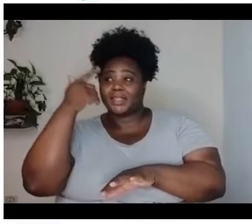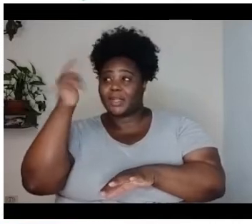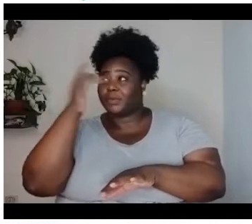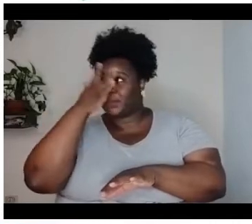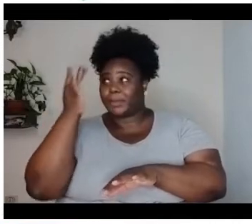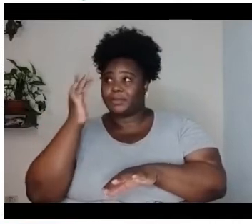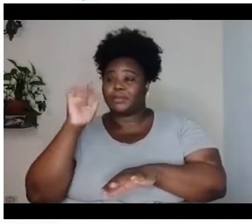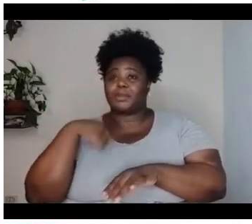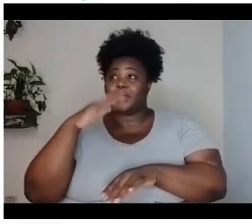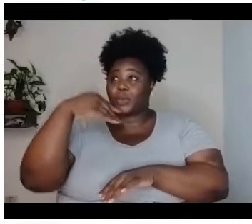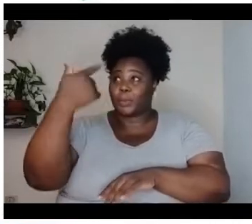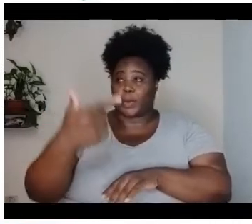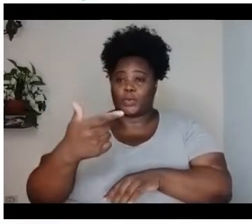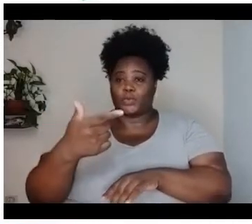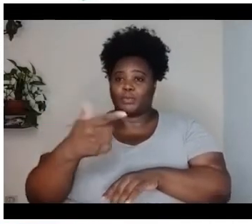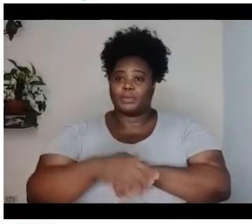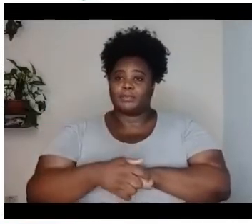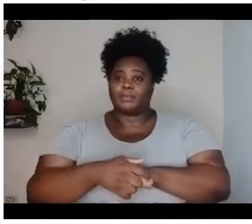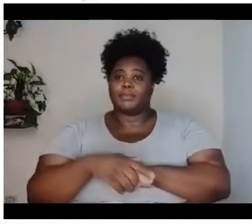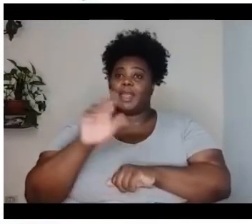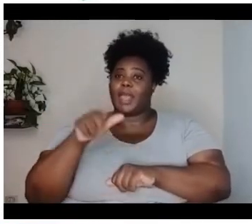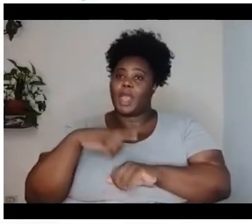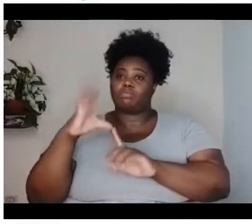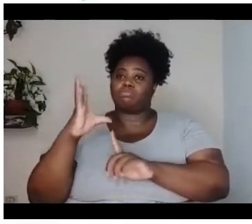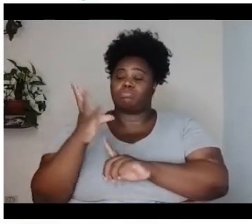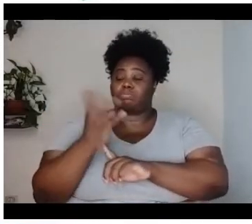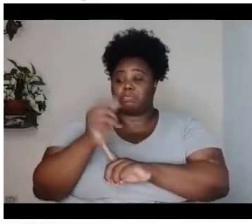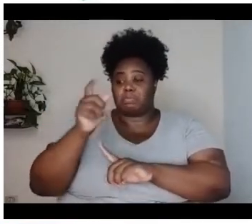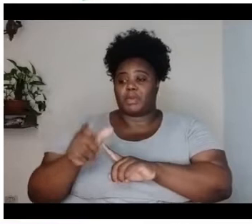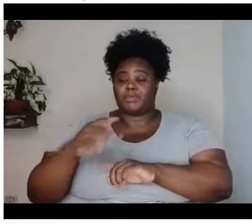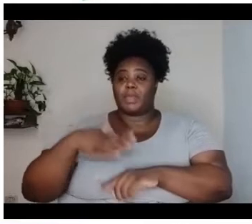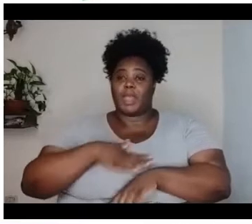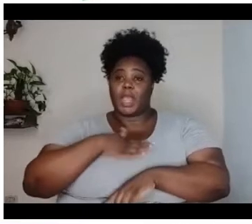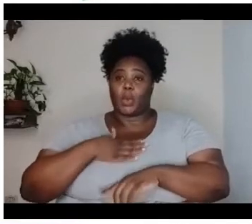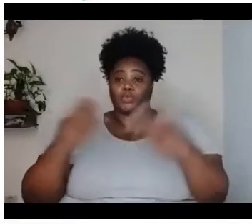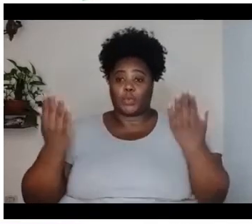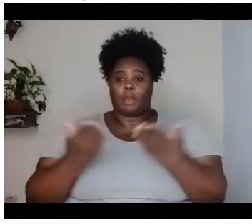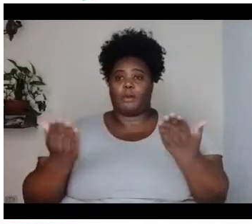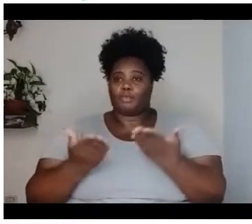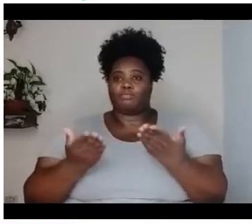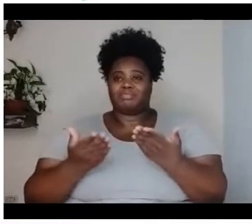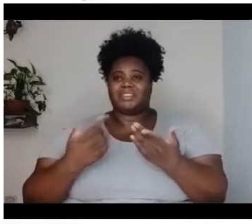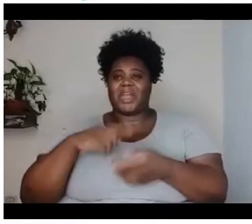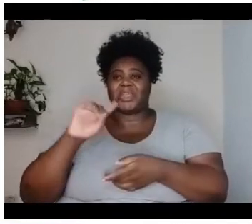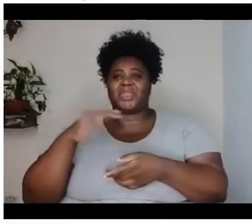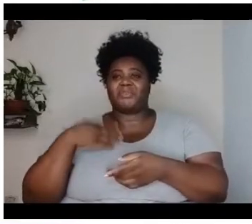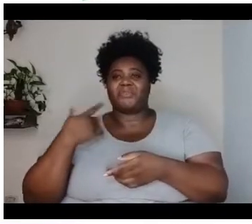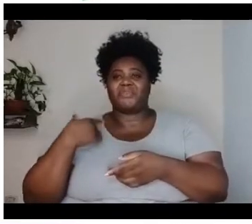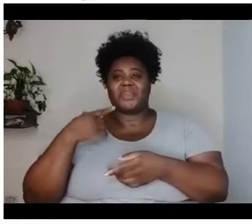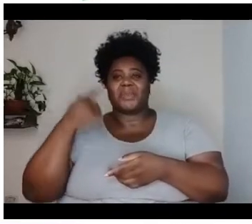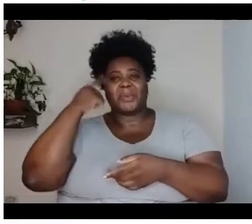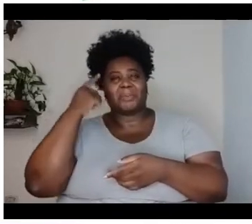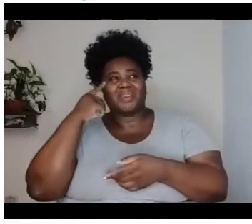no próximo. Eu sou uma artista assim que eu gosto mesmo do presente. Eu não fico lambendo muito a cria,